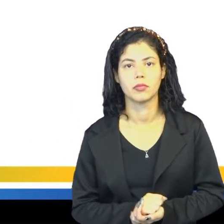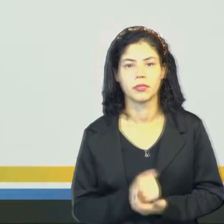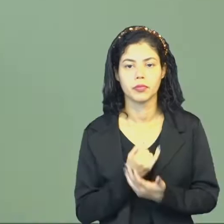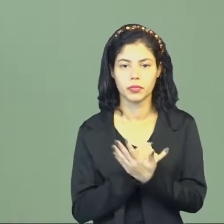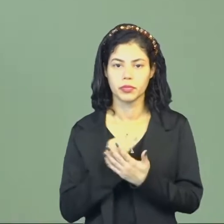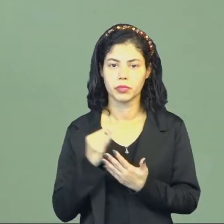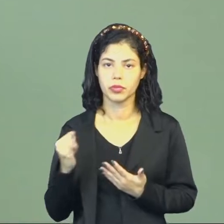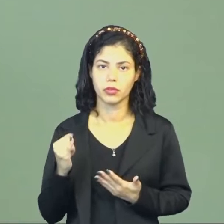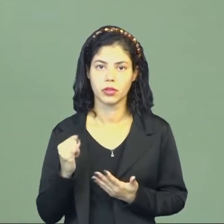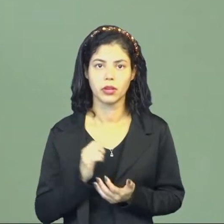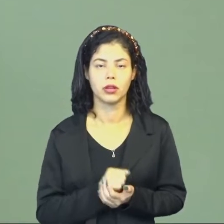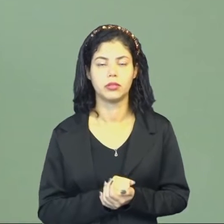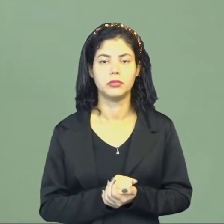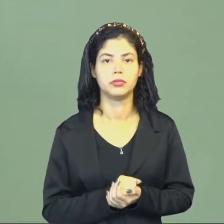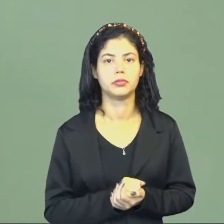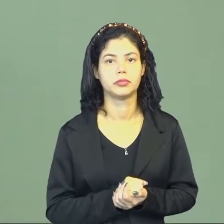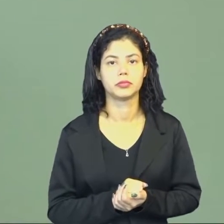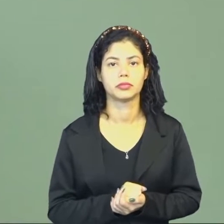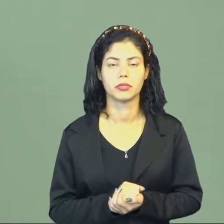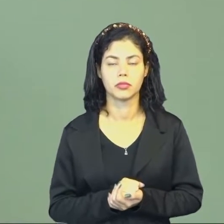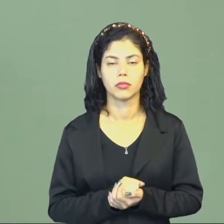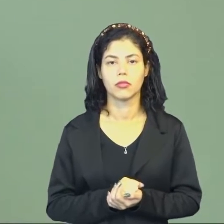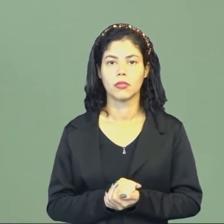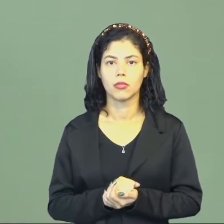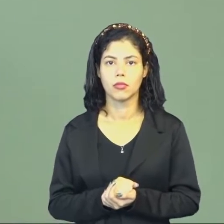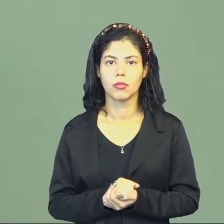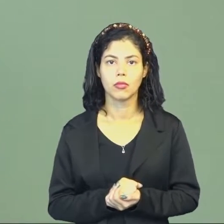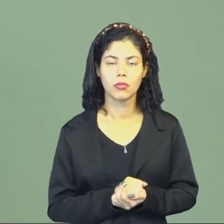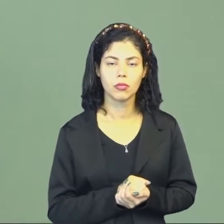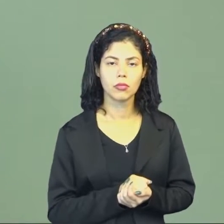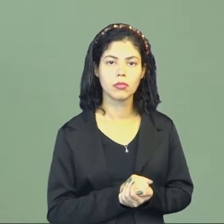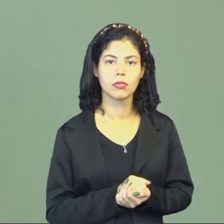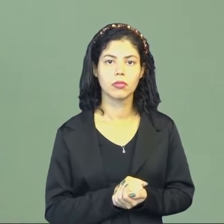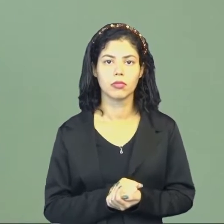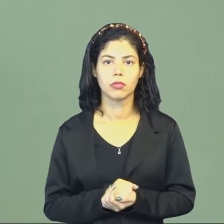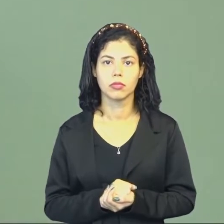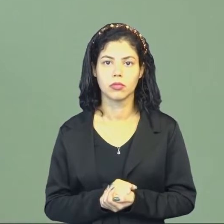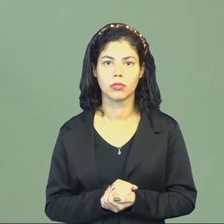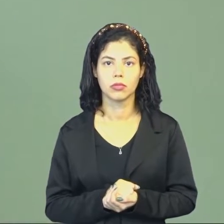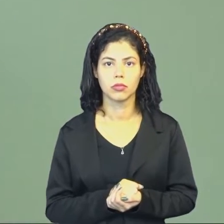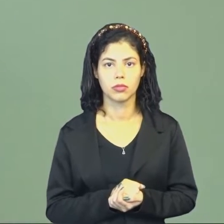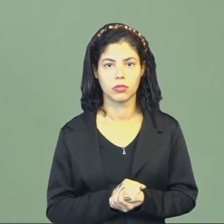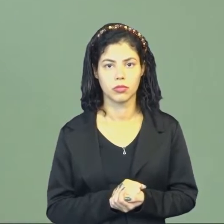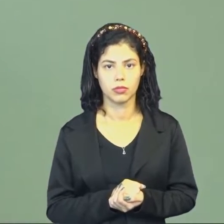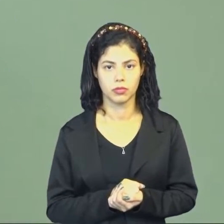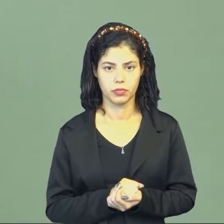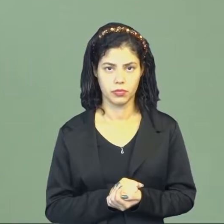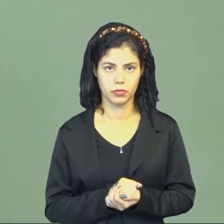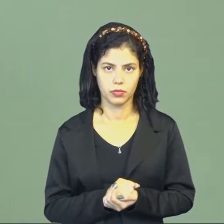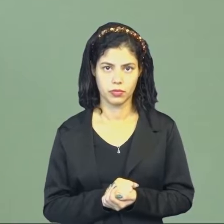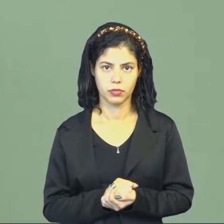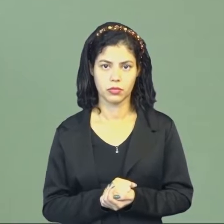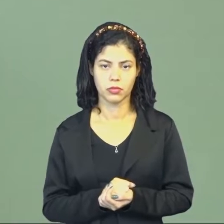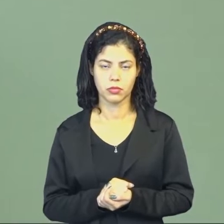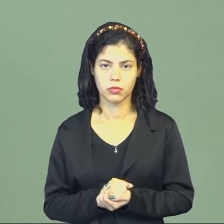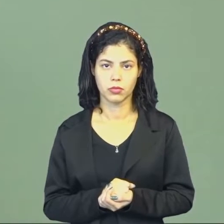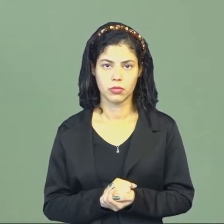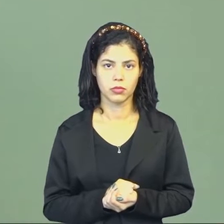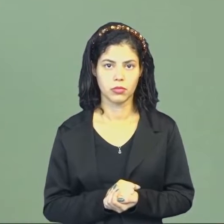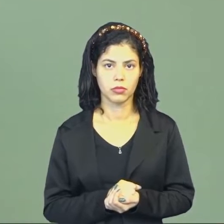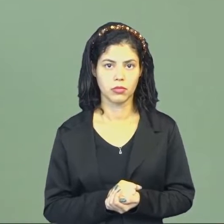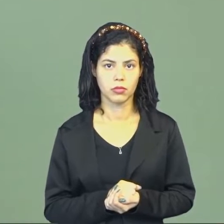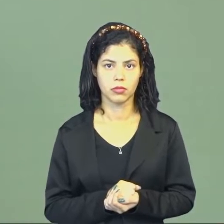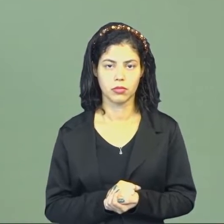self-introduction explains who you are, what do you do, what you like, and what other things that you want to talk about